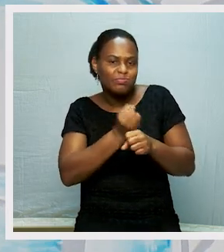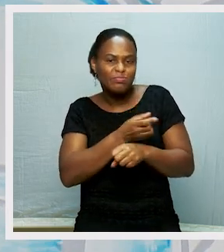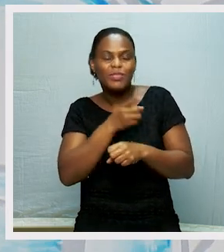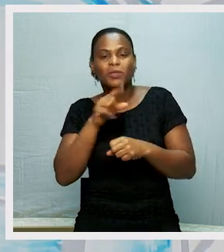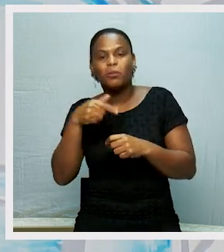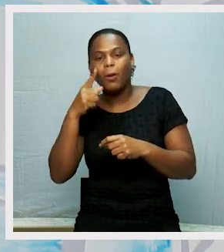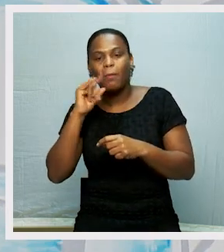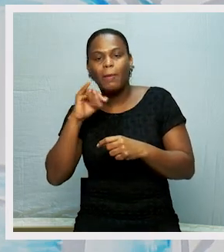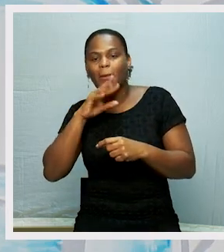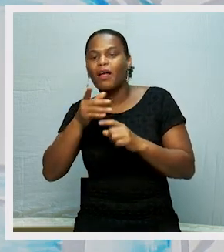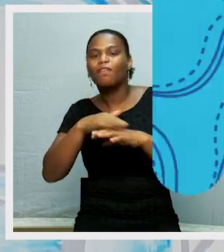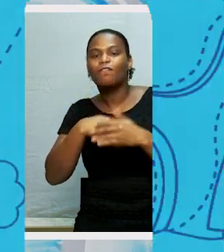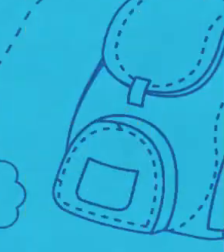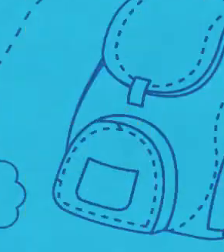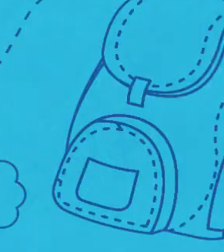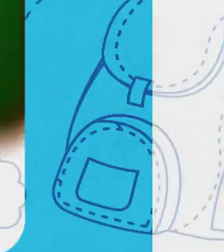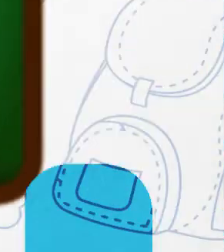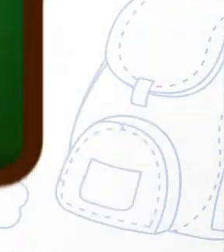de educação.